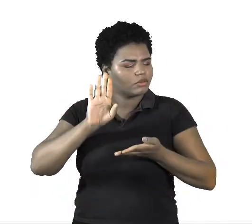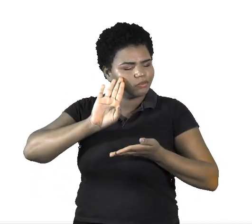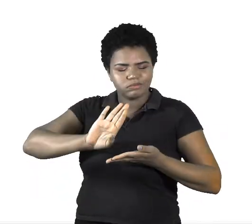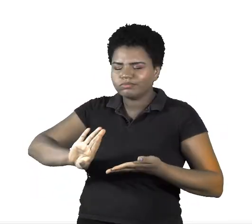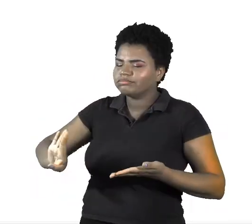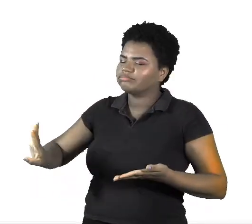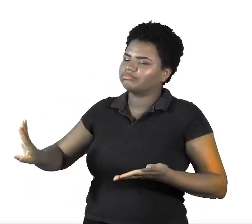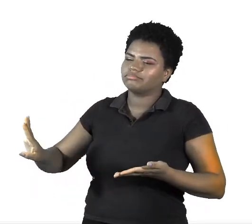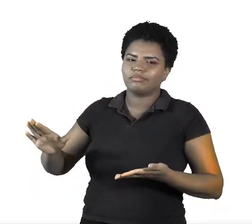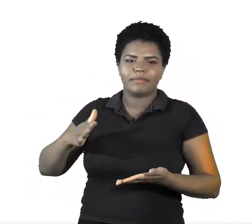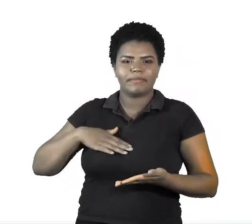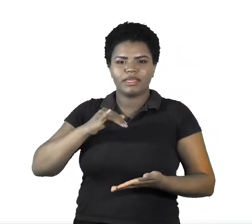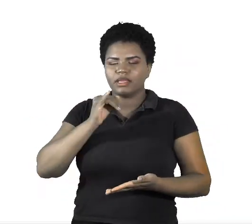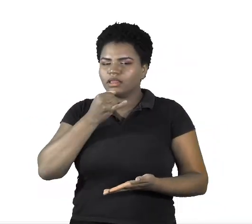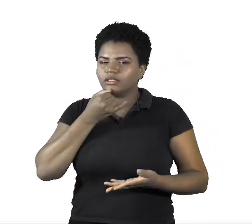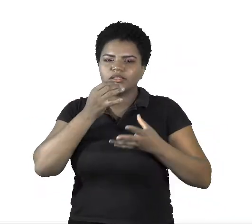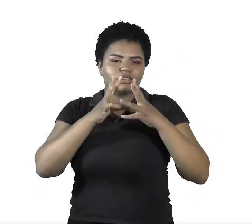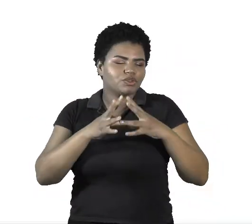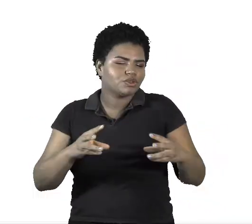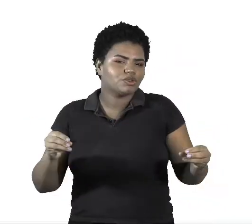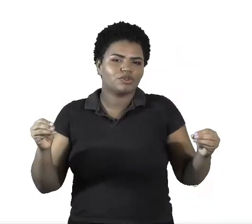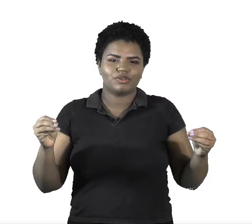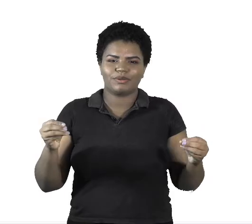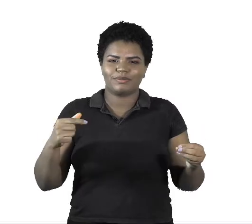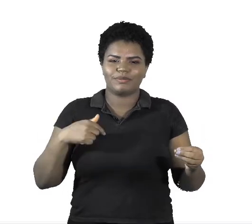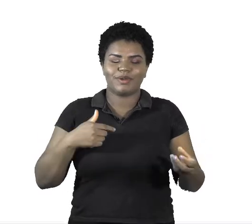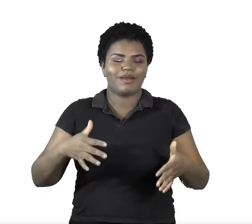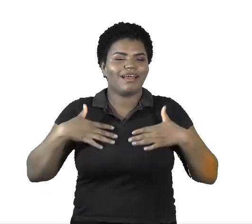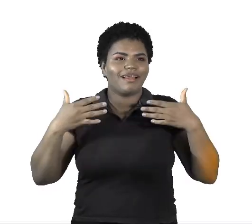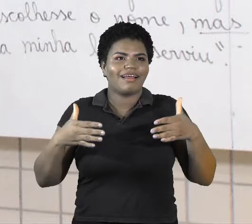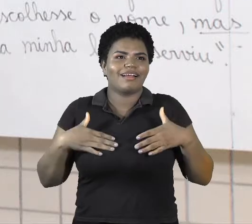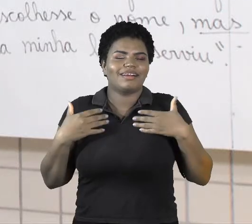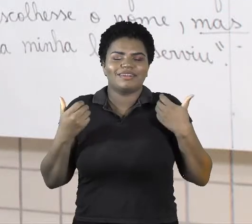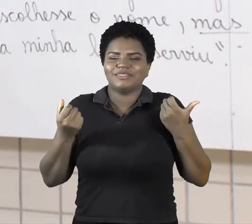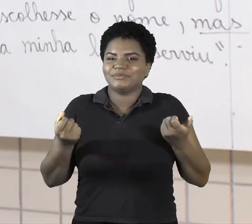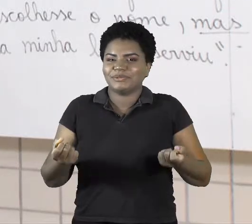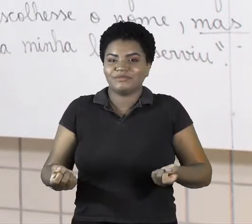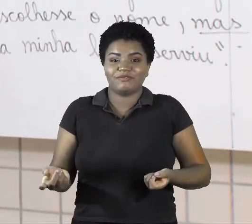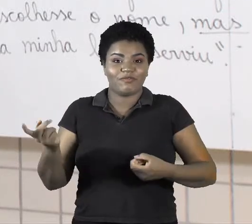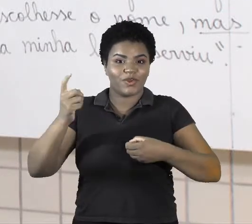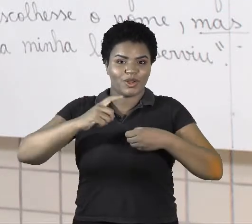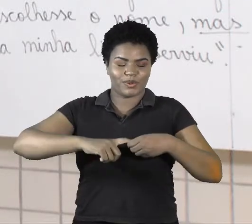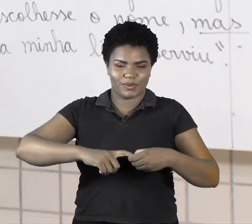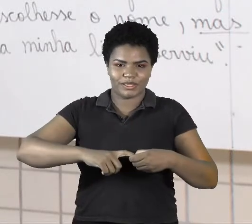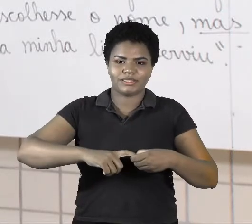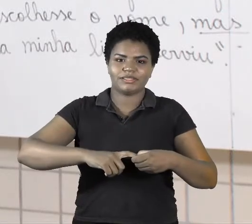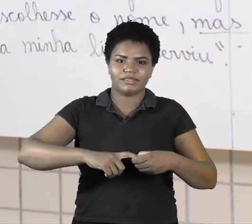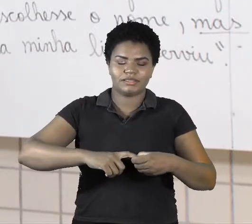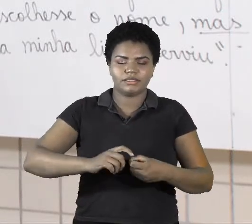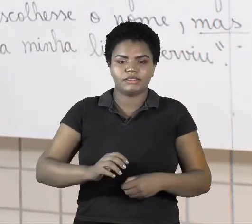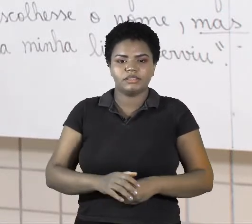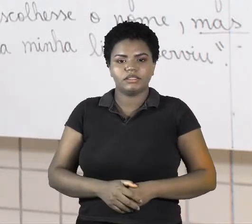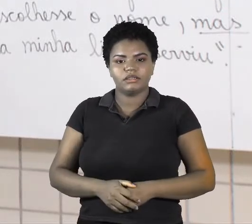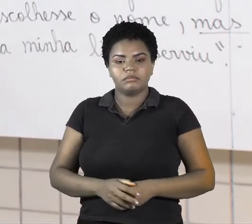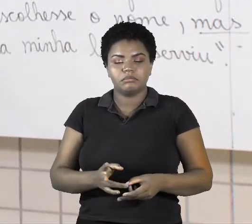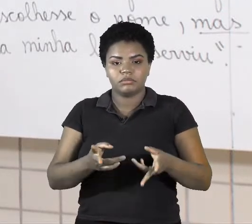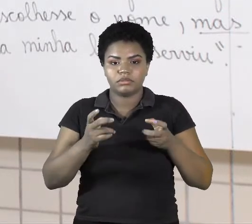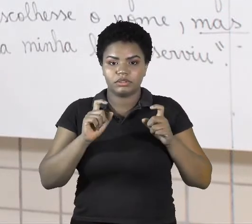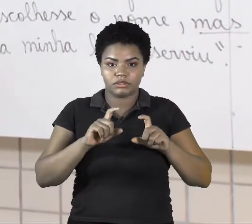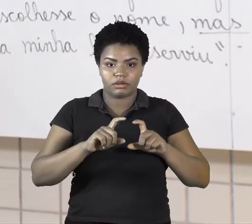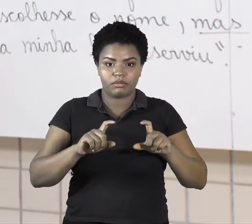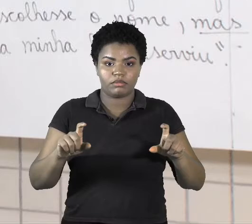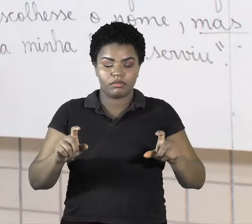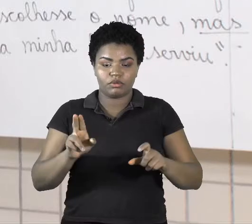minha tristeza desaparece, meu ânimo renasce. Observem que ela usou uma